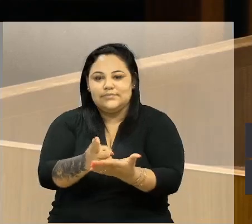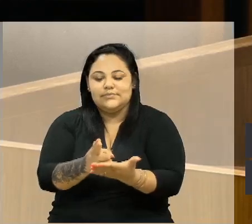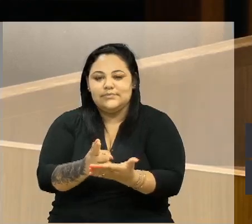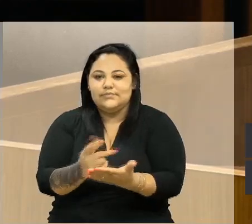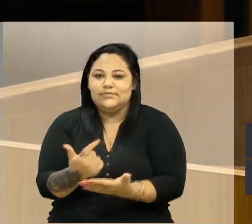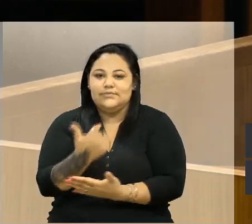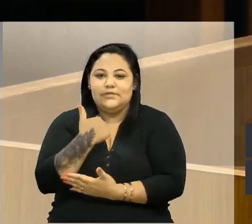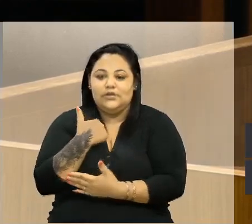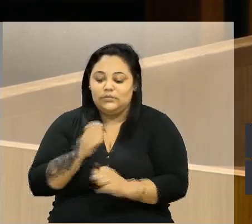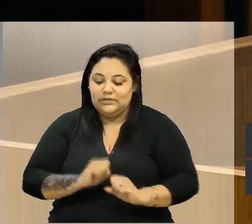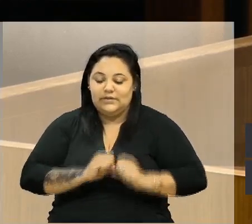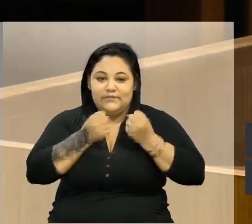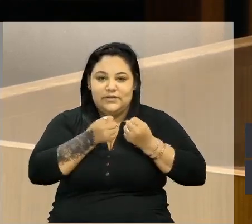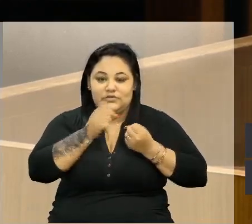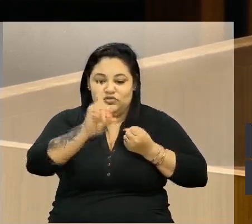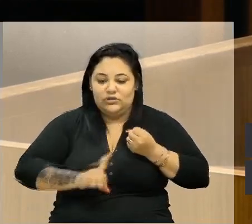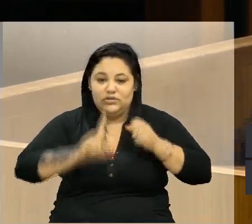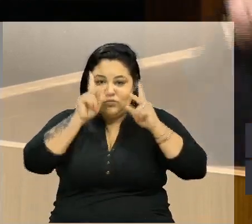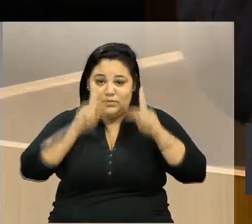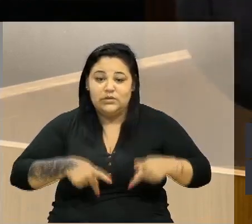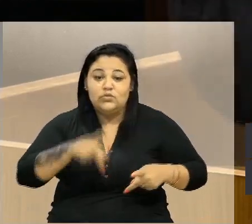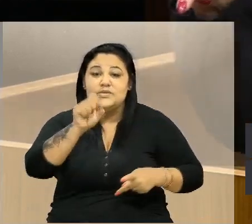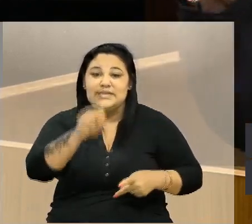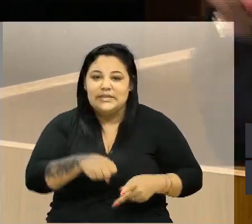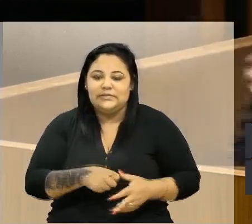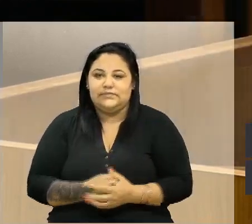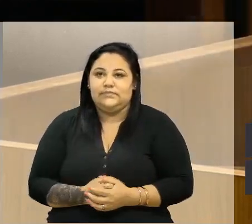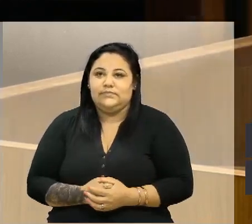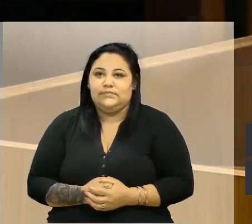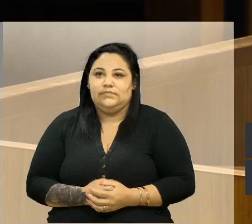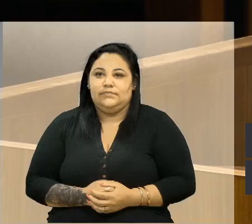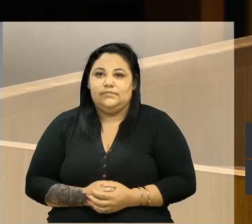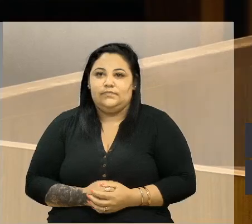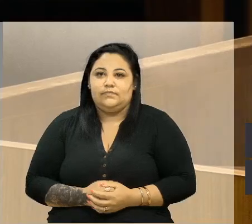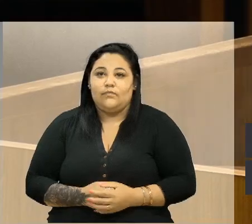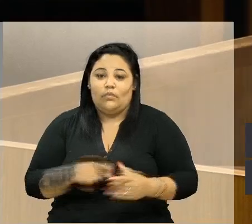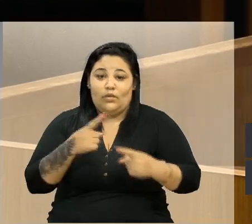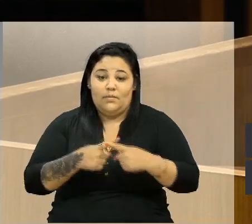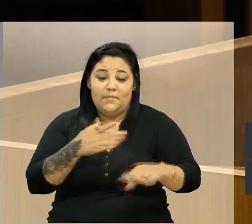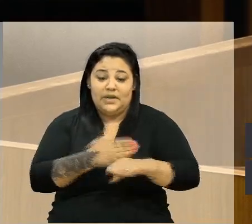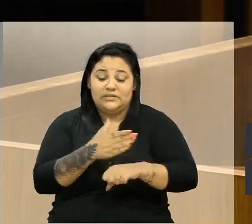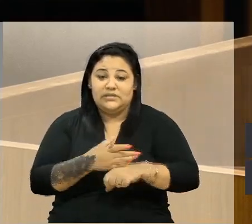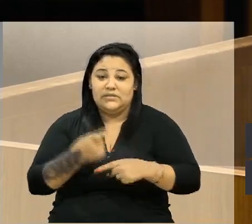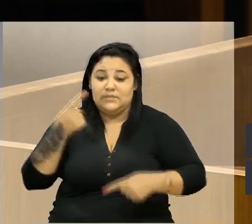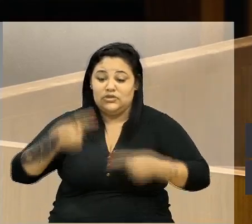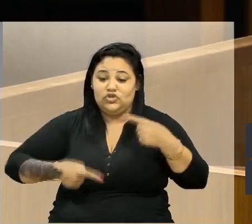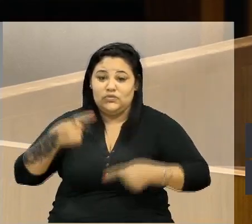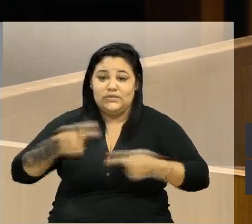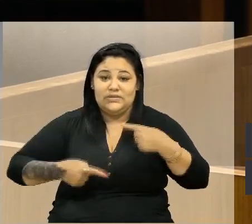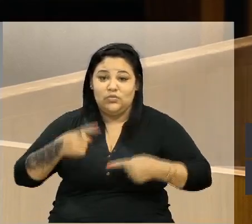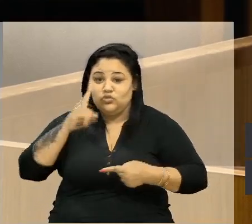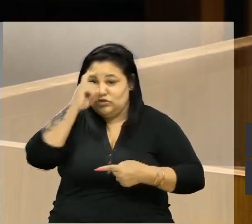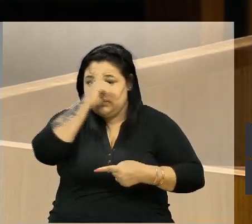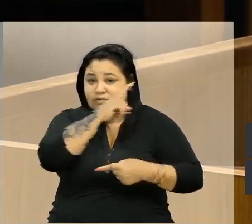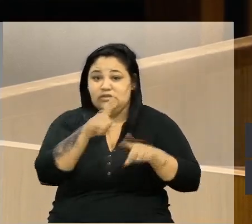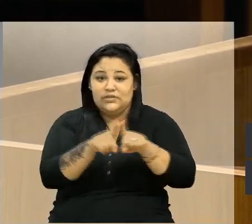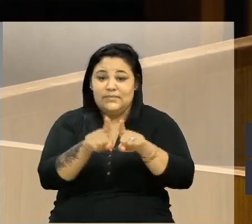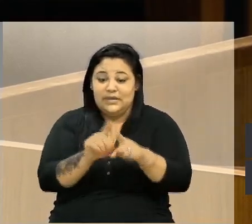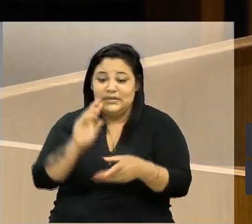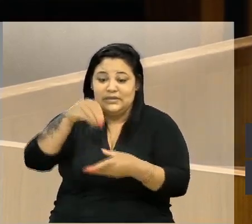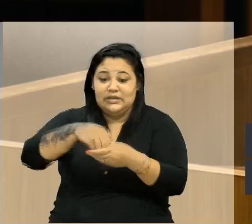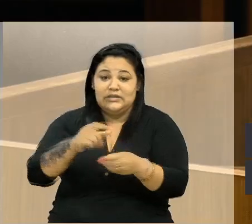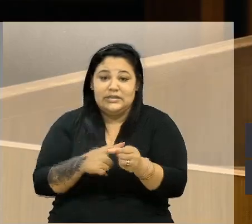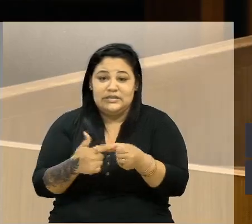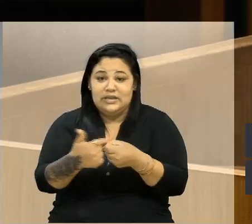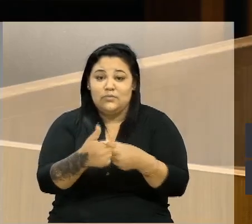estarei em defesa dos direitos humanos, sim, por mais que isso envolva debates difíceis na cidade, porque tem